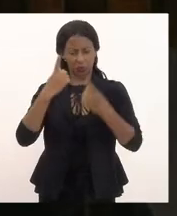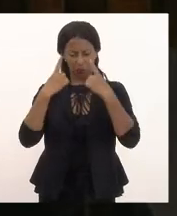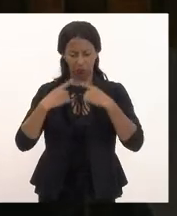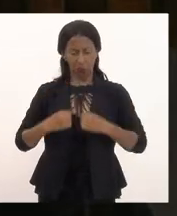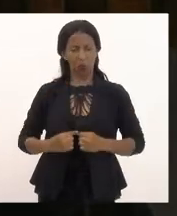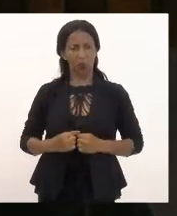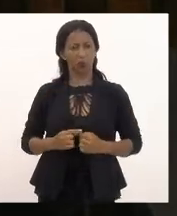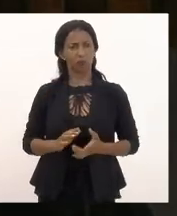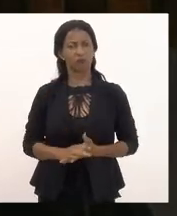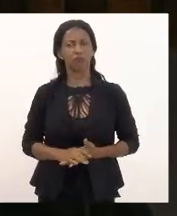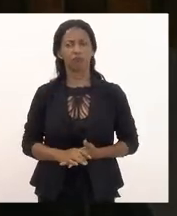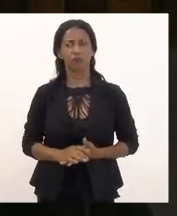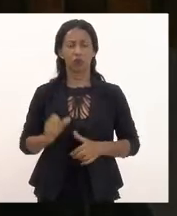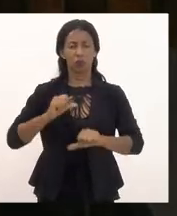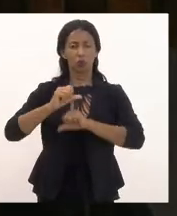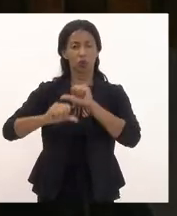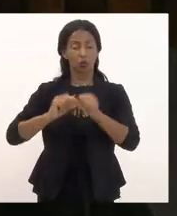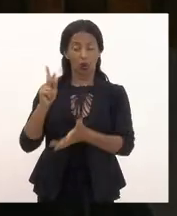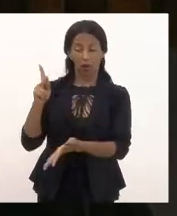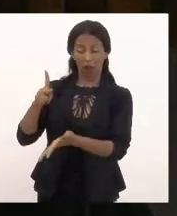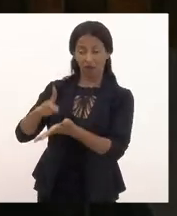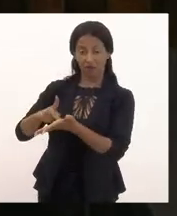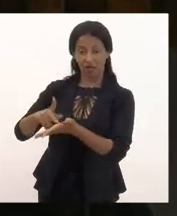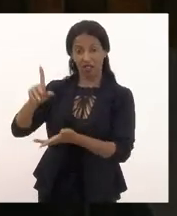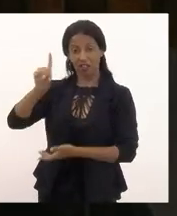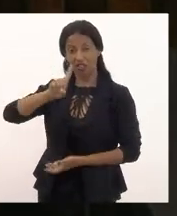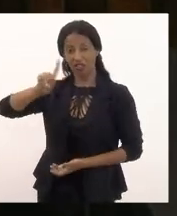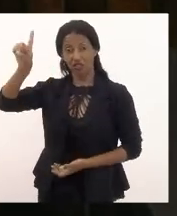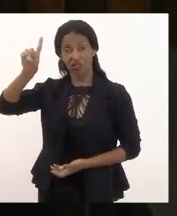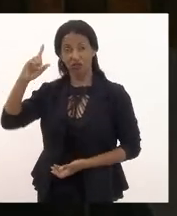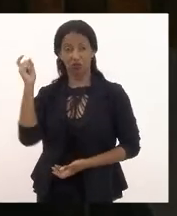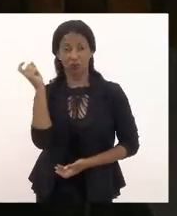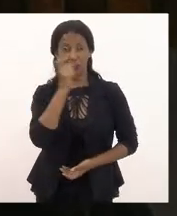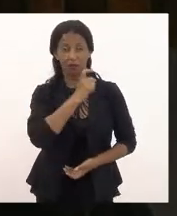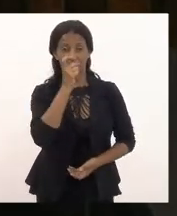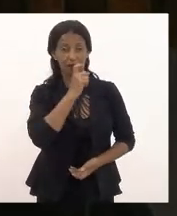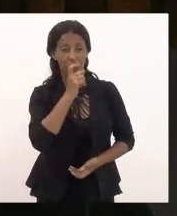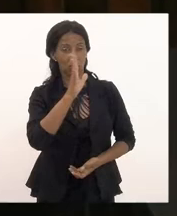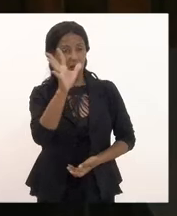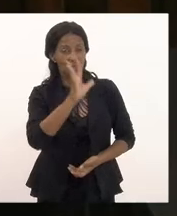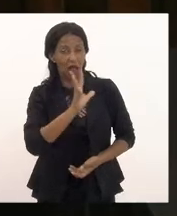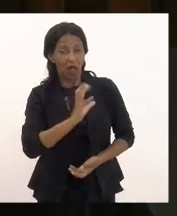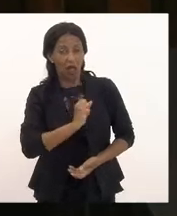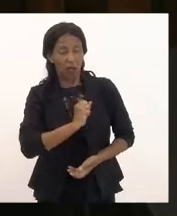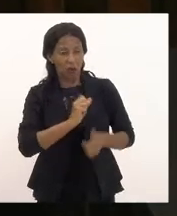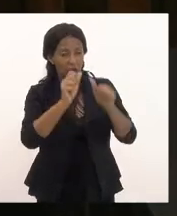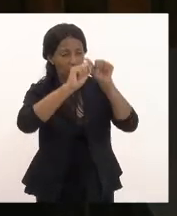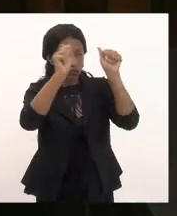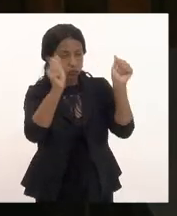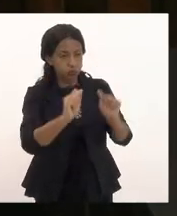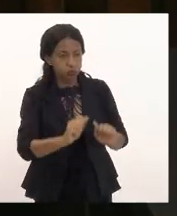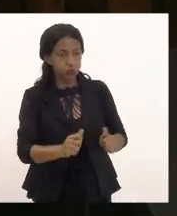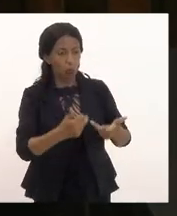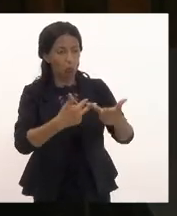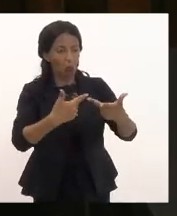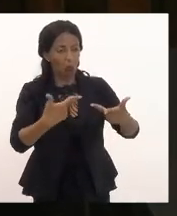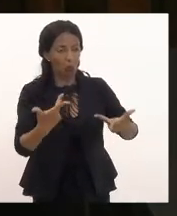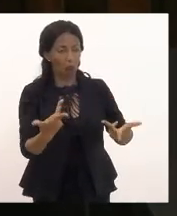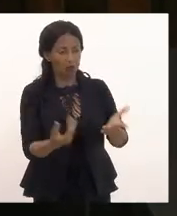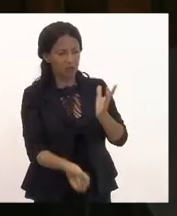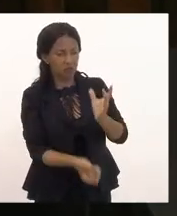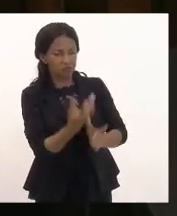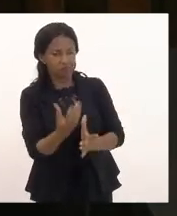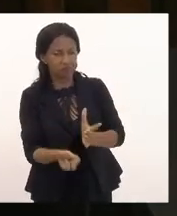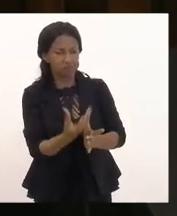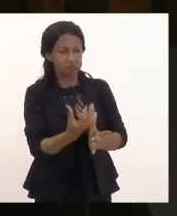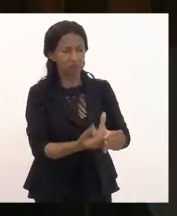entre si. Trocaram a verdade de Deus pela mentira e adoraram e serviram as coisas e seres criados